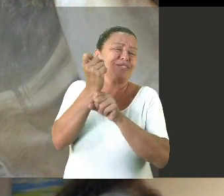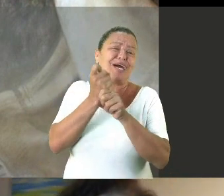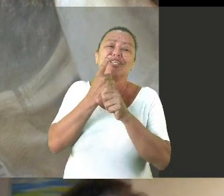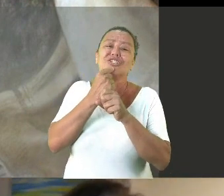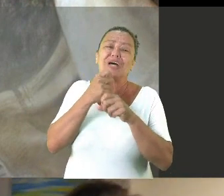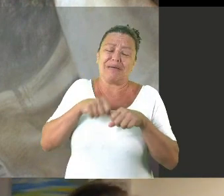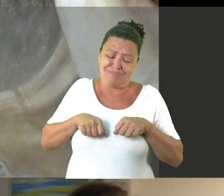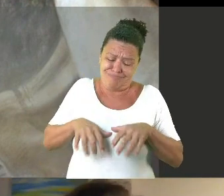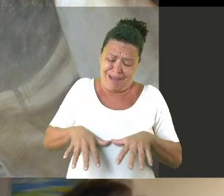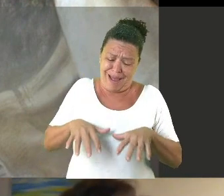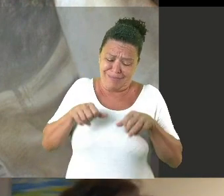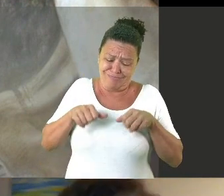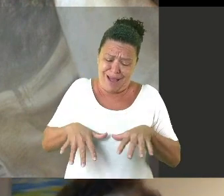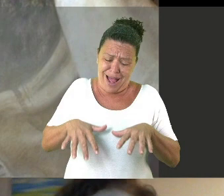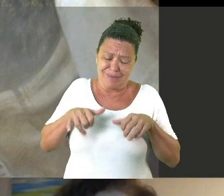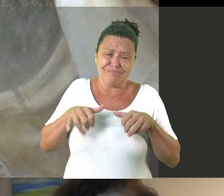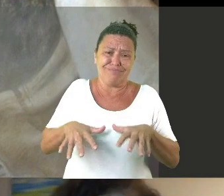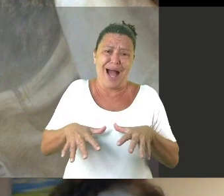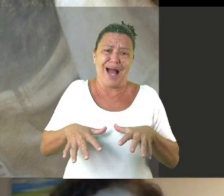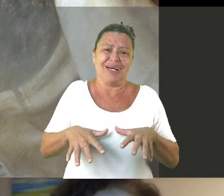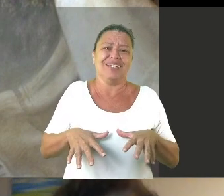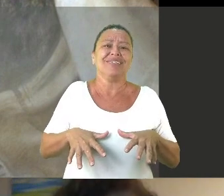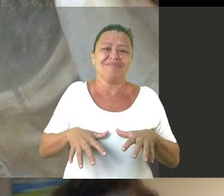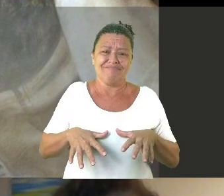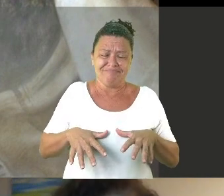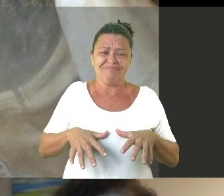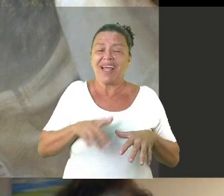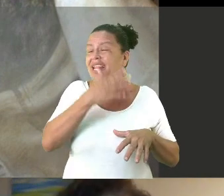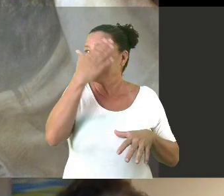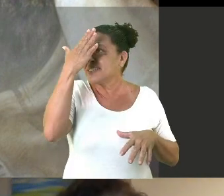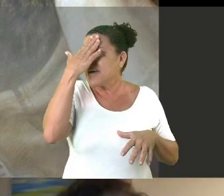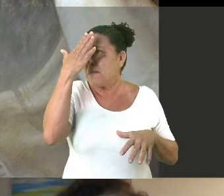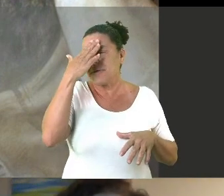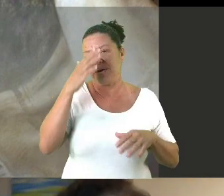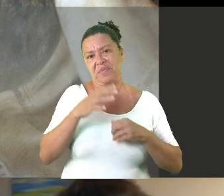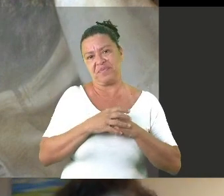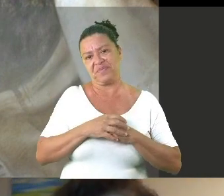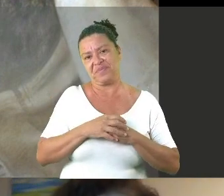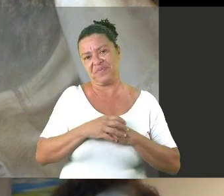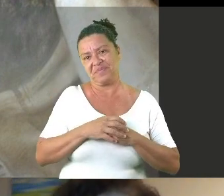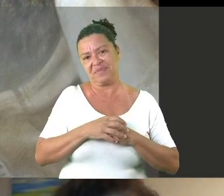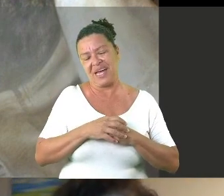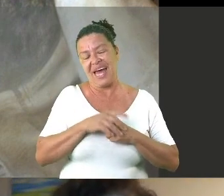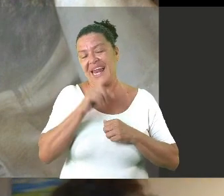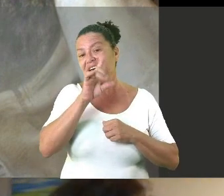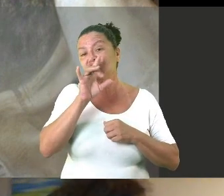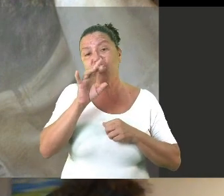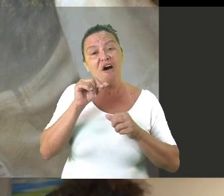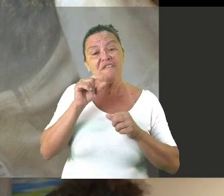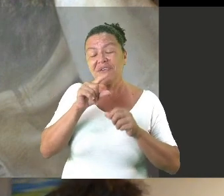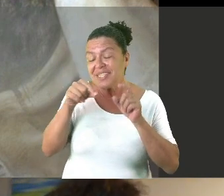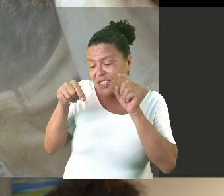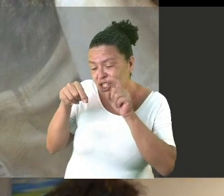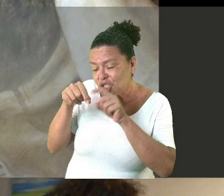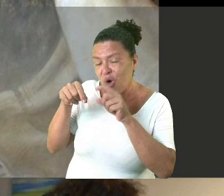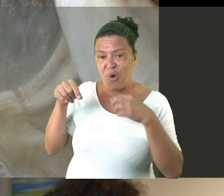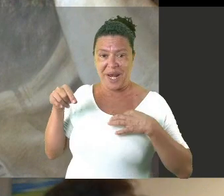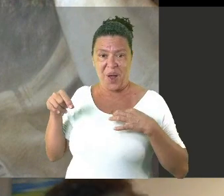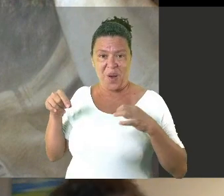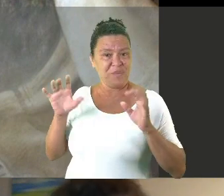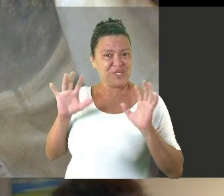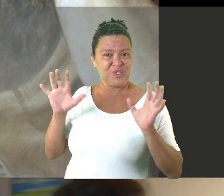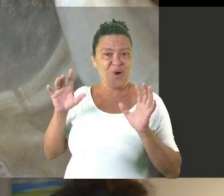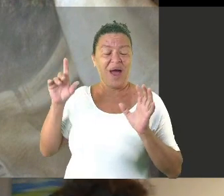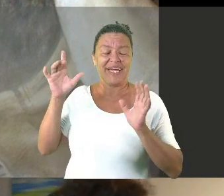aquele sangramento, mas mesmo assim ela veio porque ela sabia, e ela só fez isso, tocou na veste dele. E